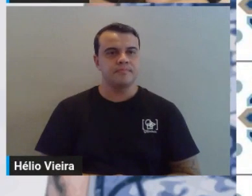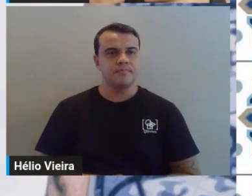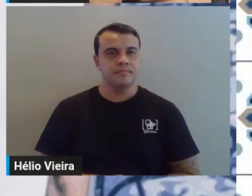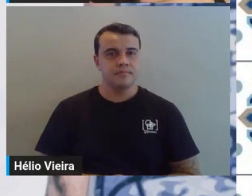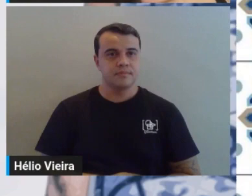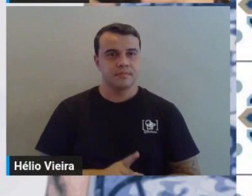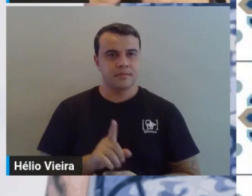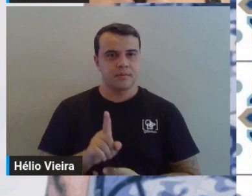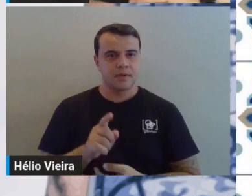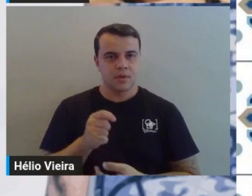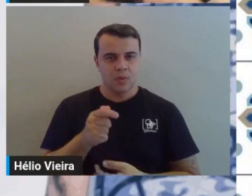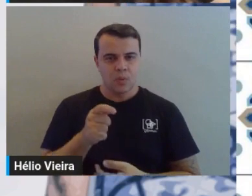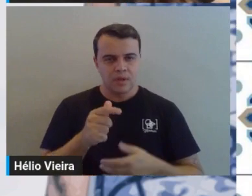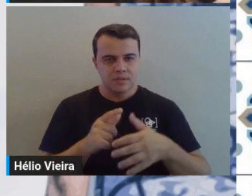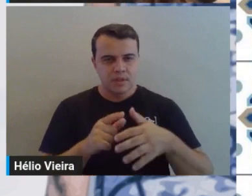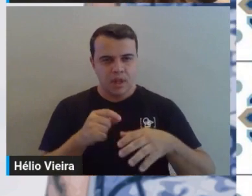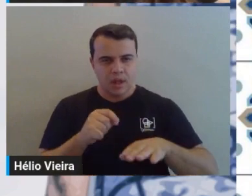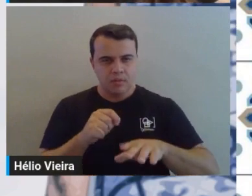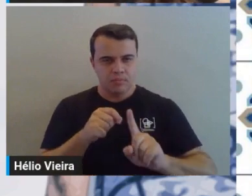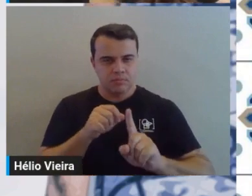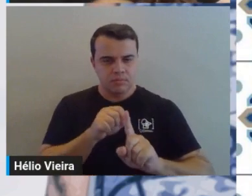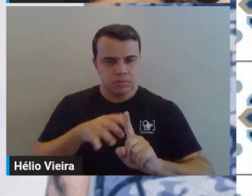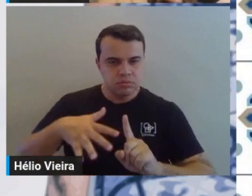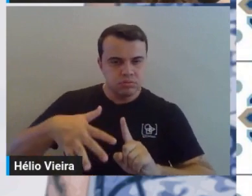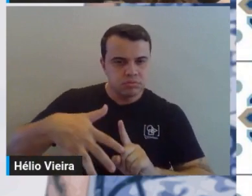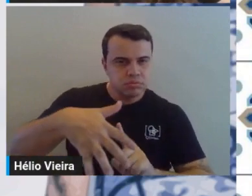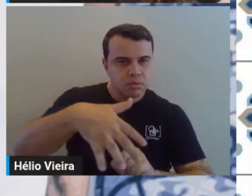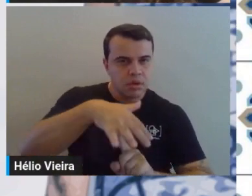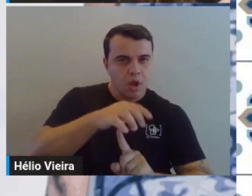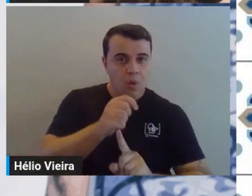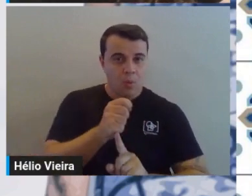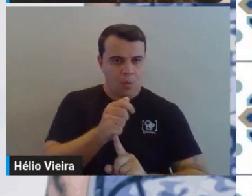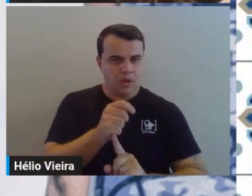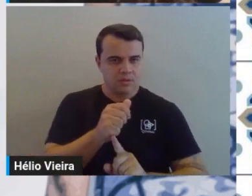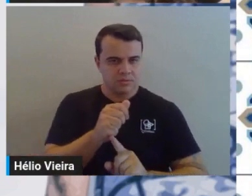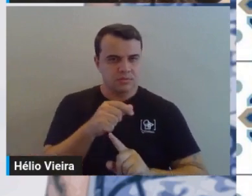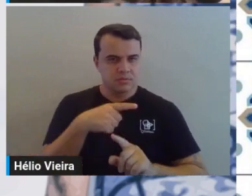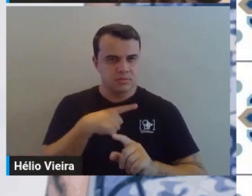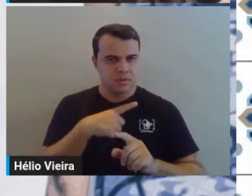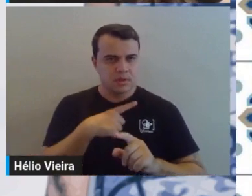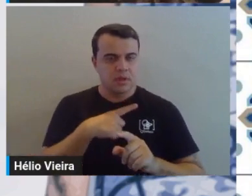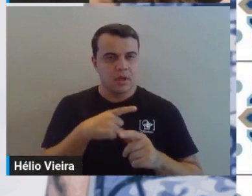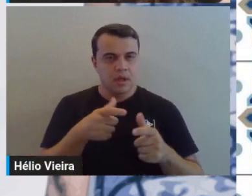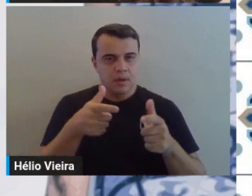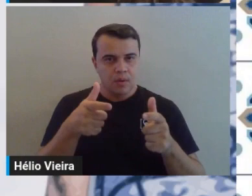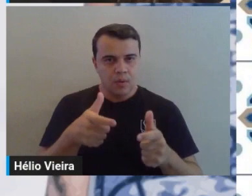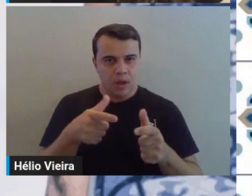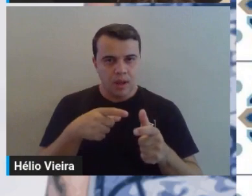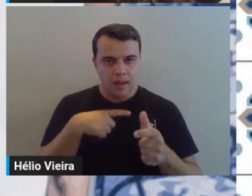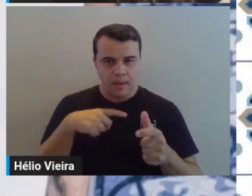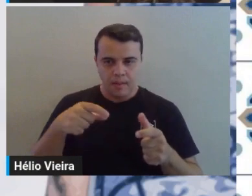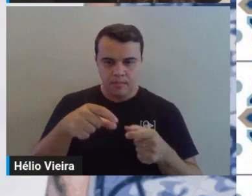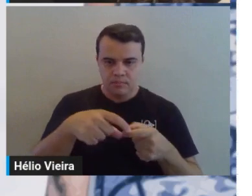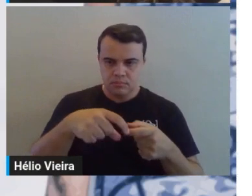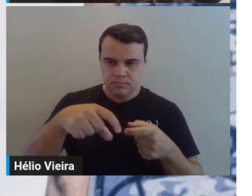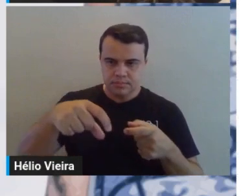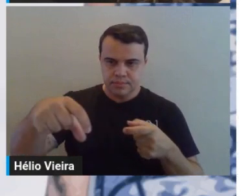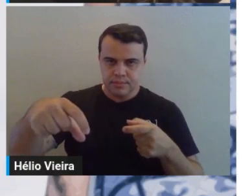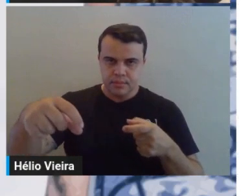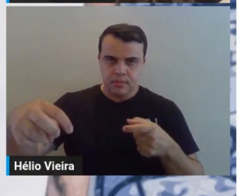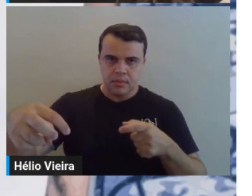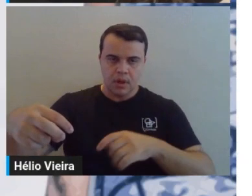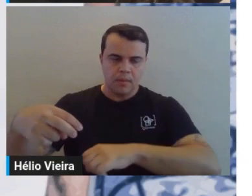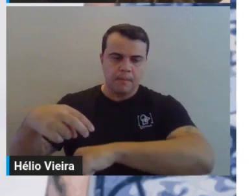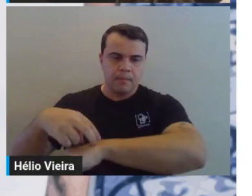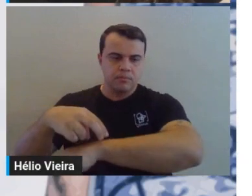é quase uma ilha, né, que dentro da lagoa. Então, ela tem uma ponte para você chegar até o